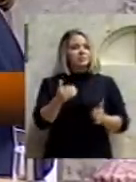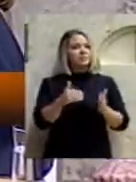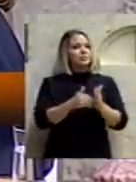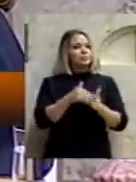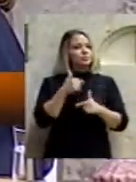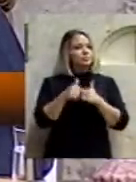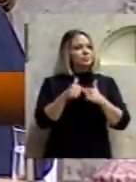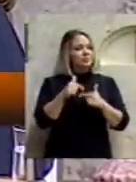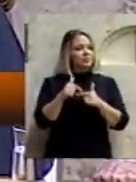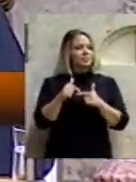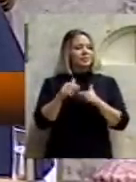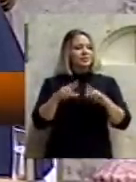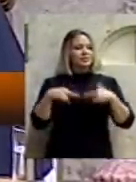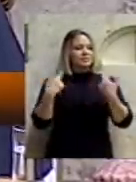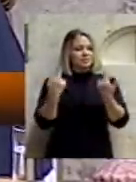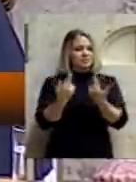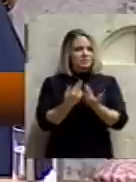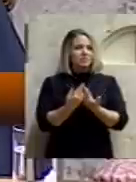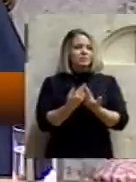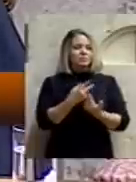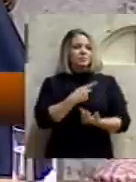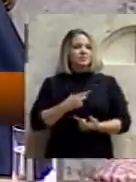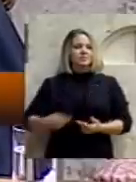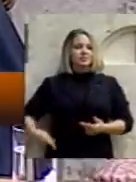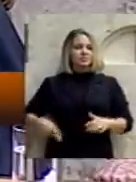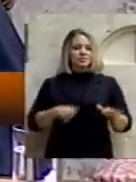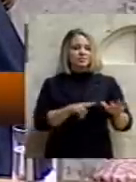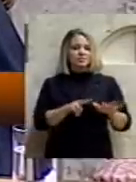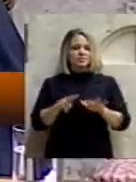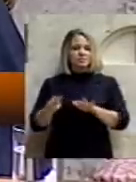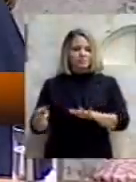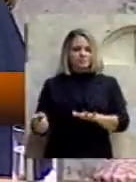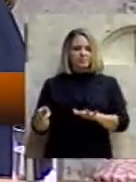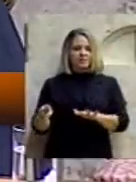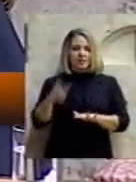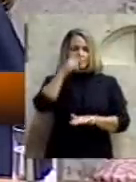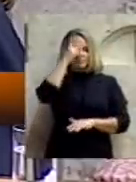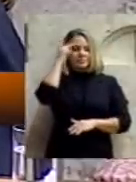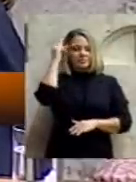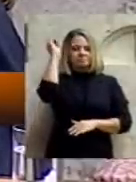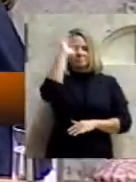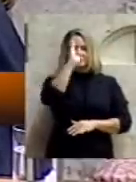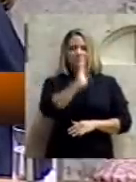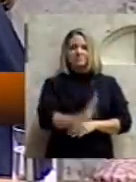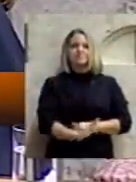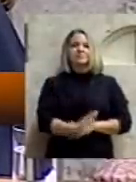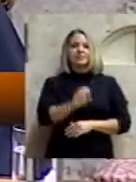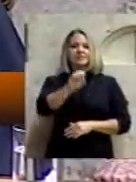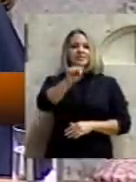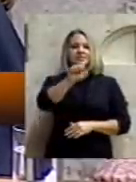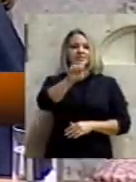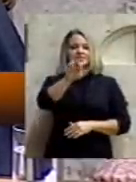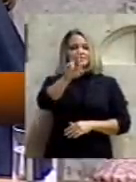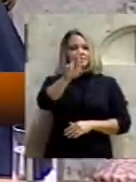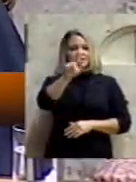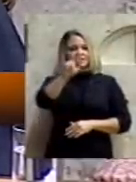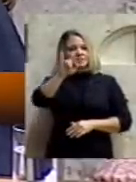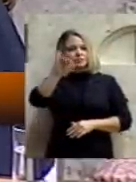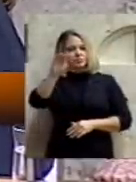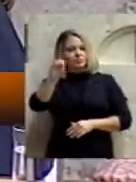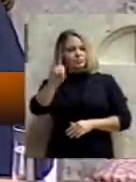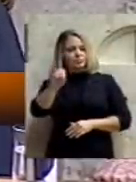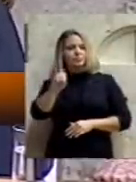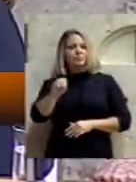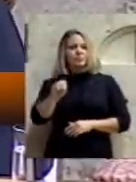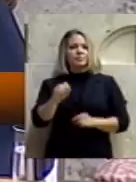sessão que presidiu, há exatamente uma semana, o eminente brasileiro, sergipano da boa cepa